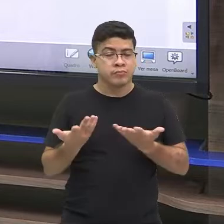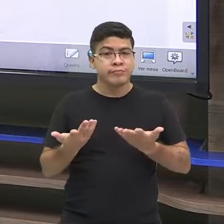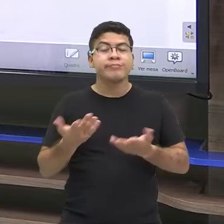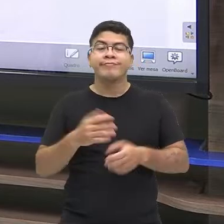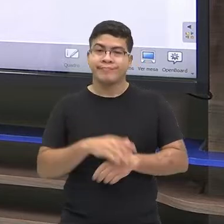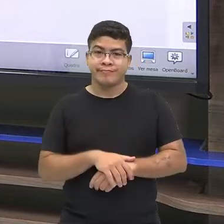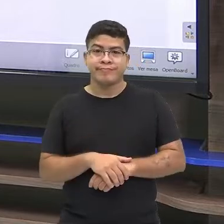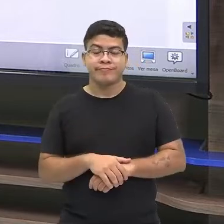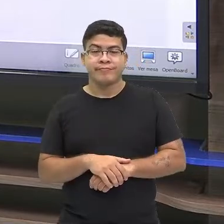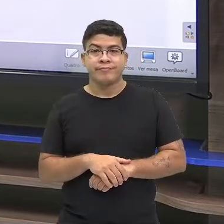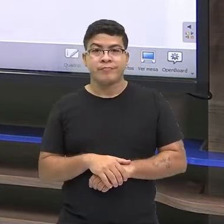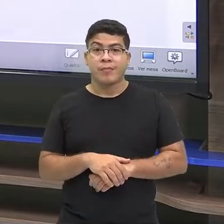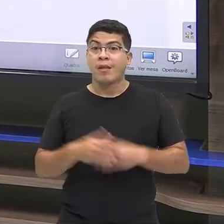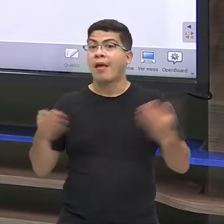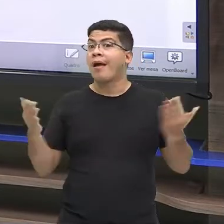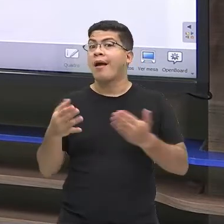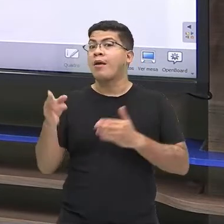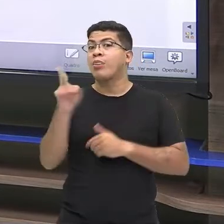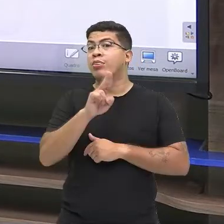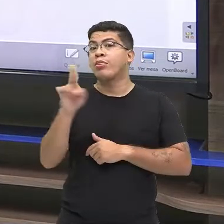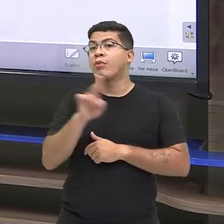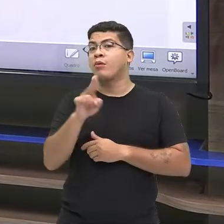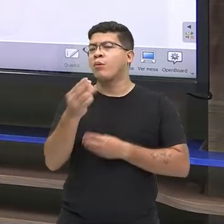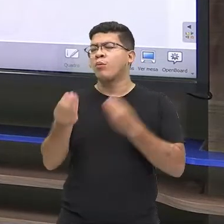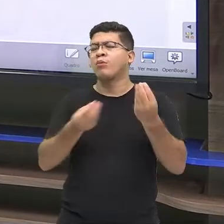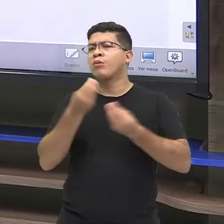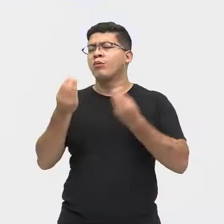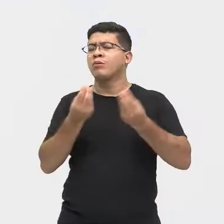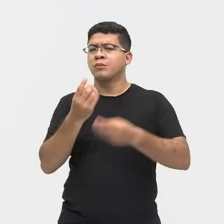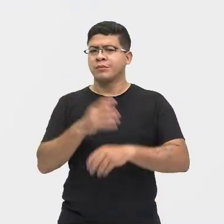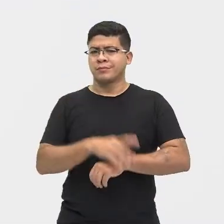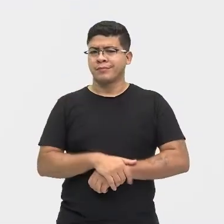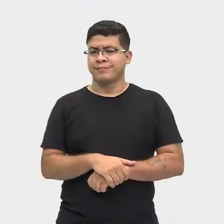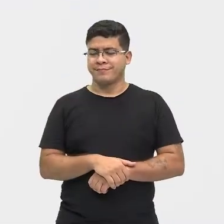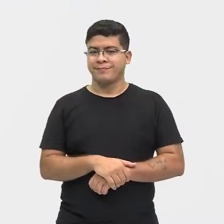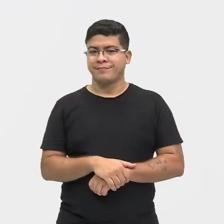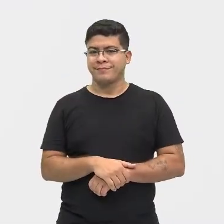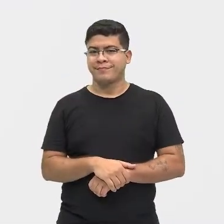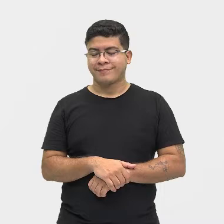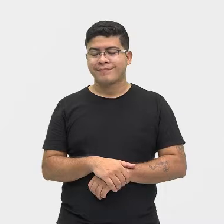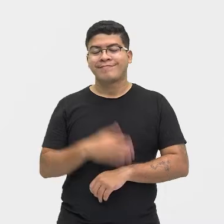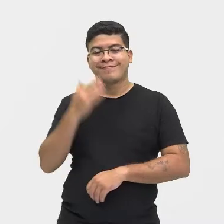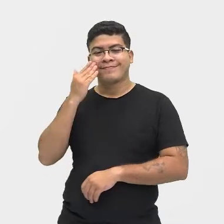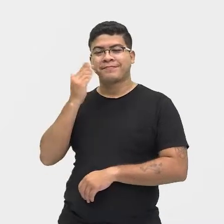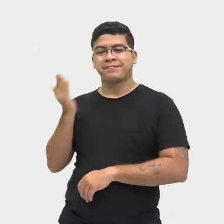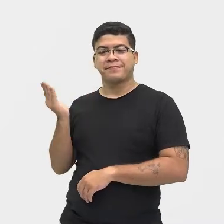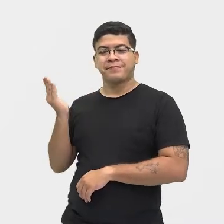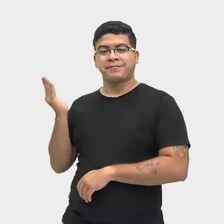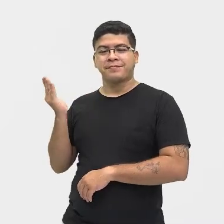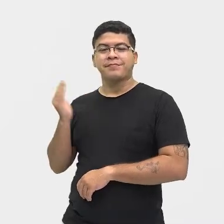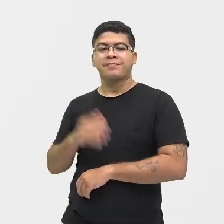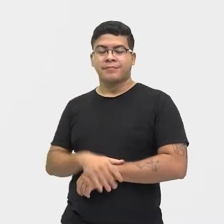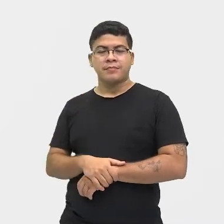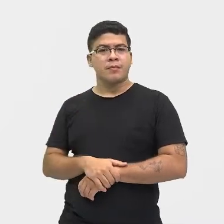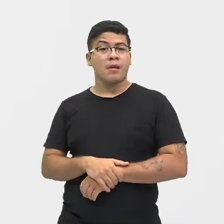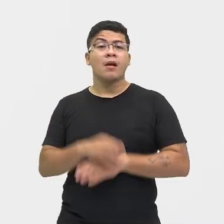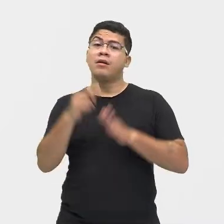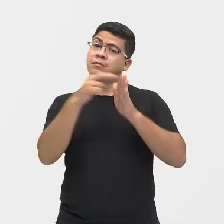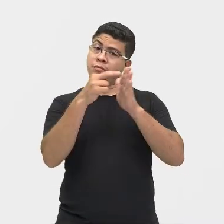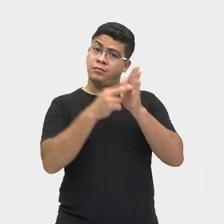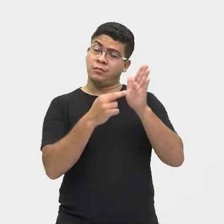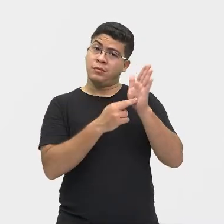orgânico, certo? Agora, vamos para a nomenclatura das aminas. Observem aqui. Segue as regras